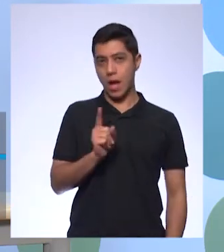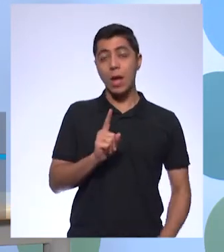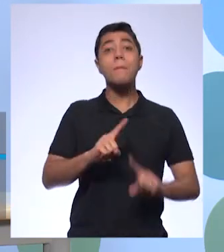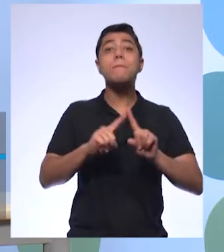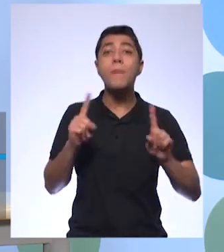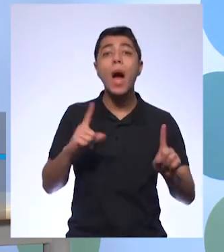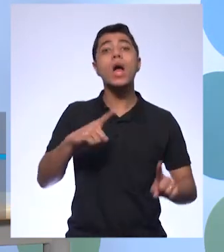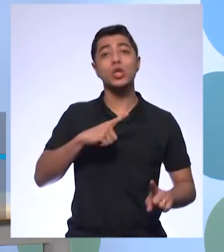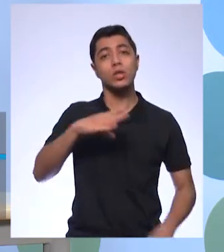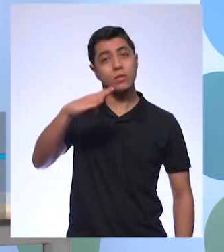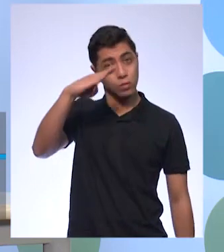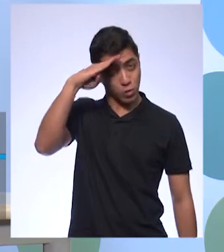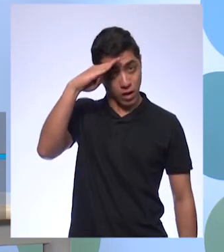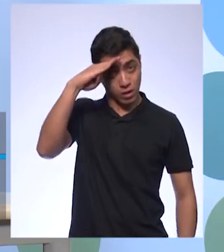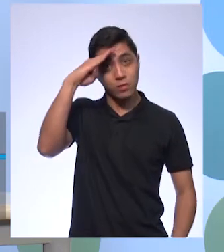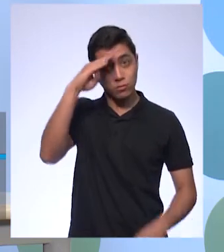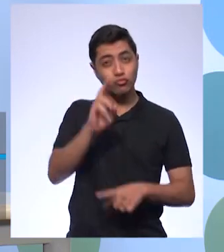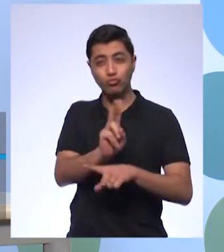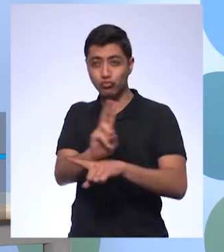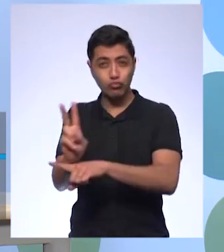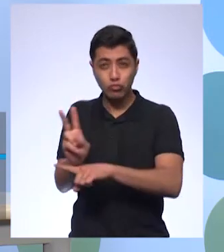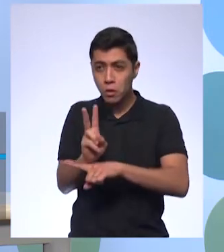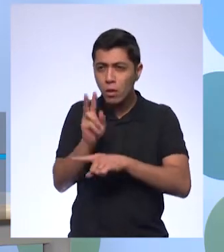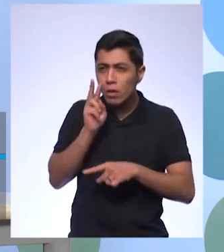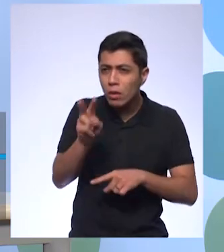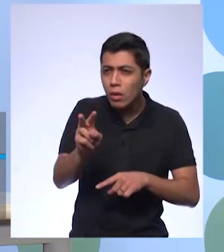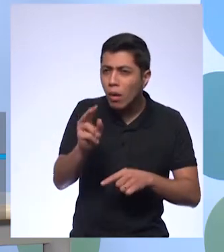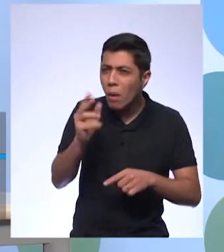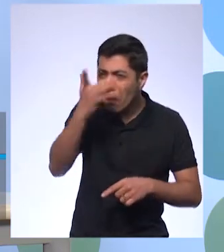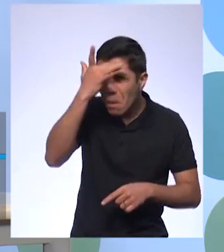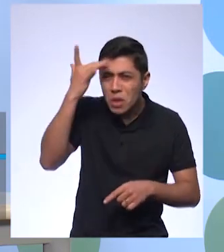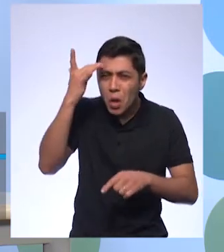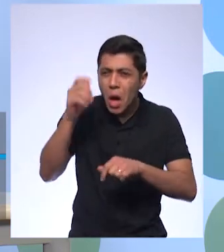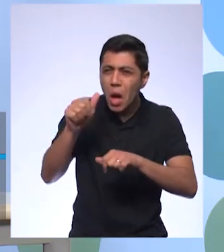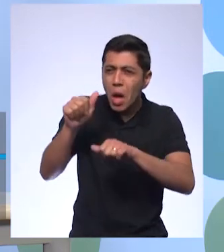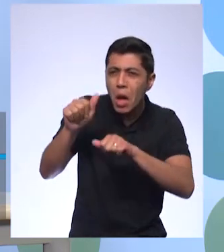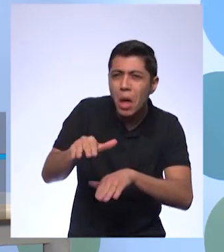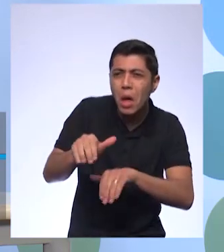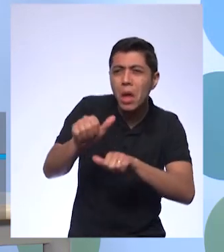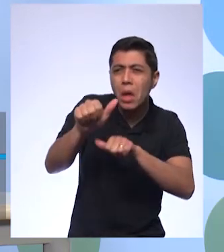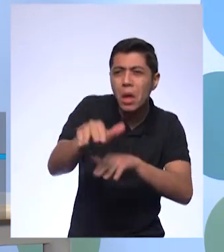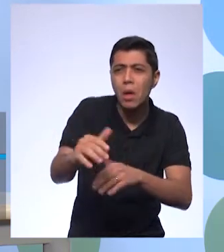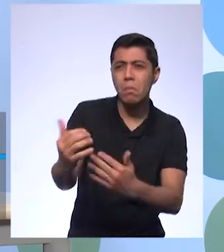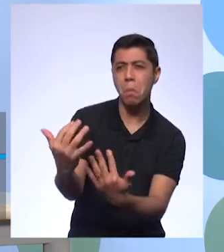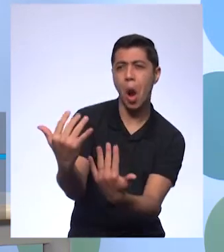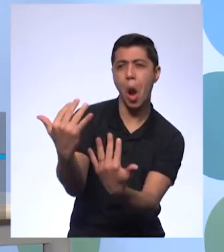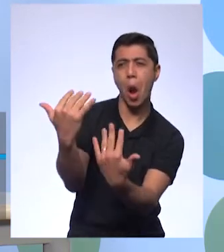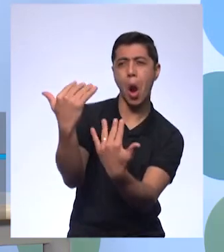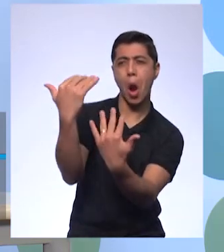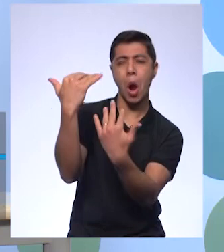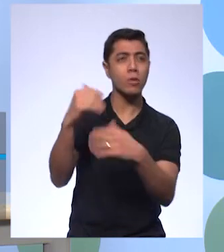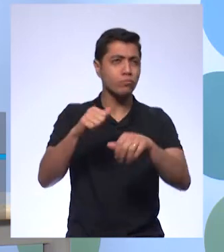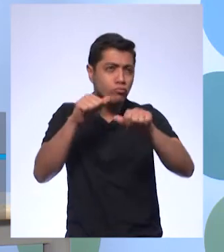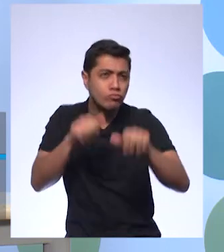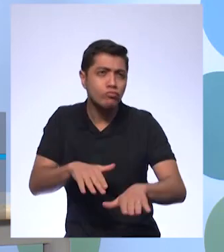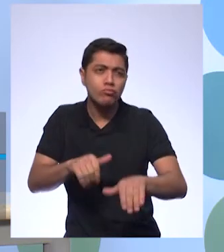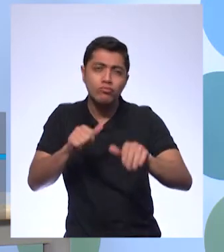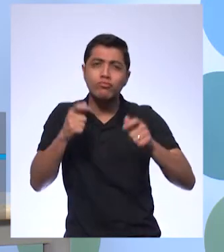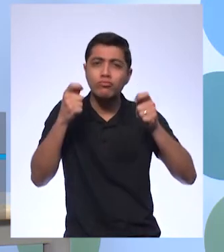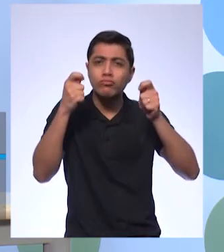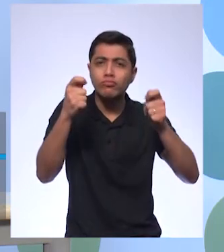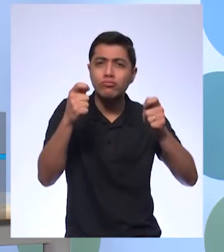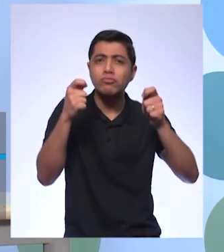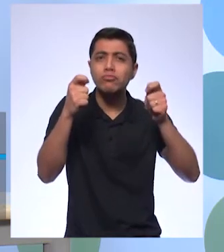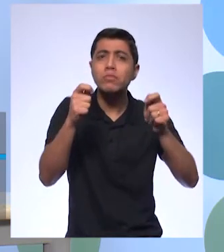palácio avançaram sobre a multidão que foi ali protestar pacificamente. Então nós temos